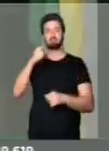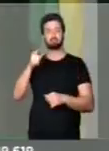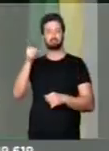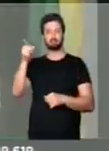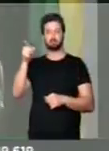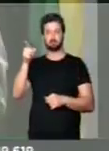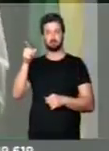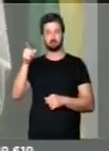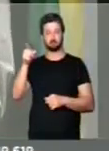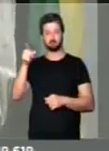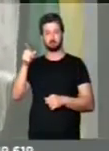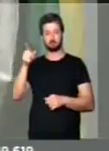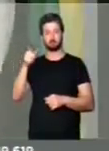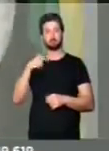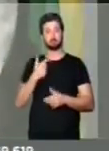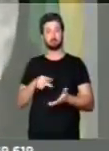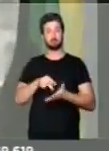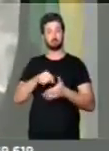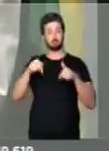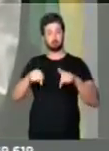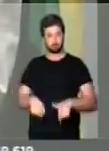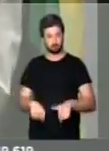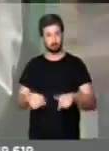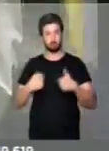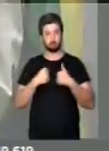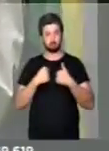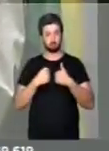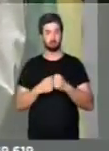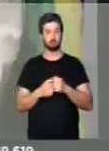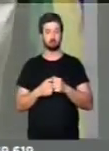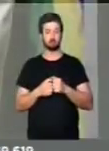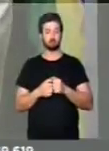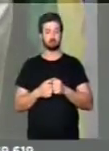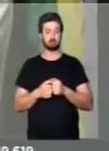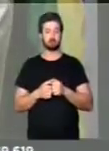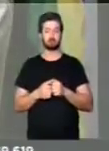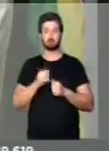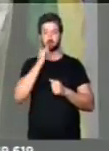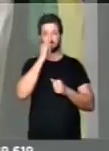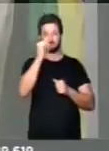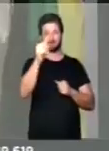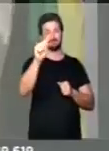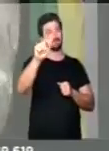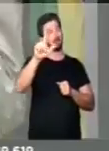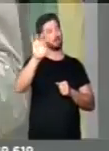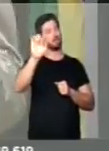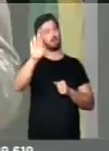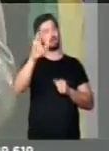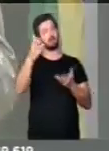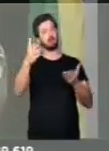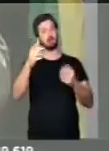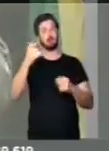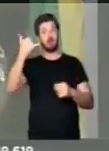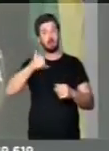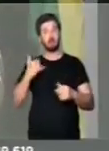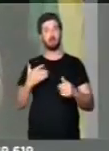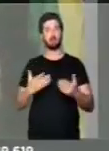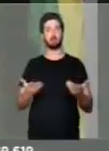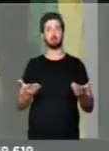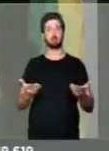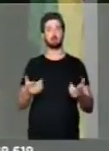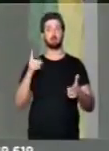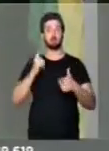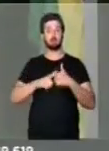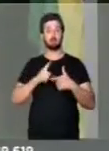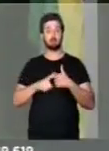ele. Eu quero usar, então, essa tribuna para comunicar ao Altair e pedir que ele me retorne,